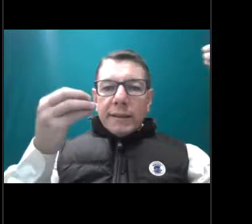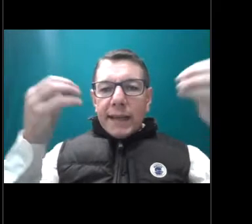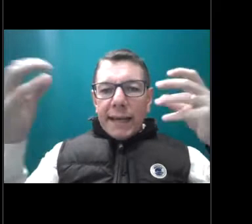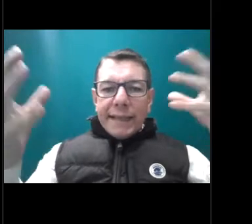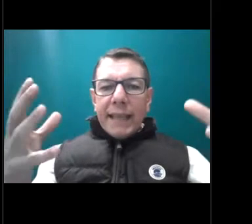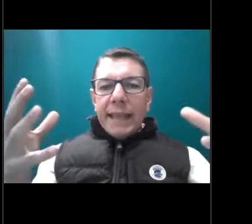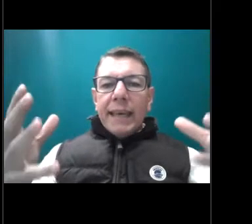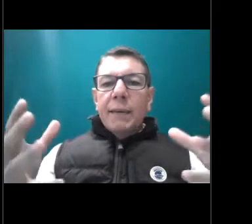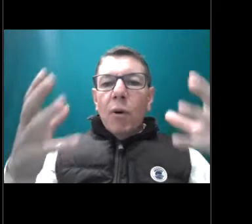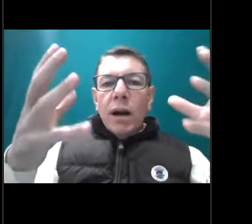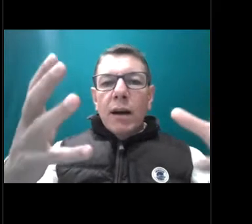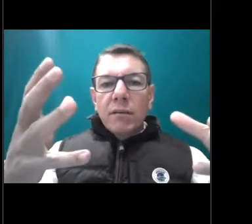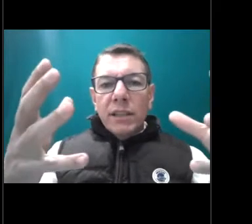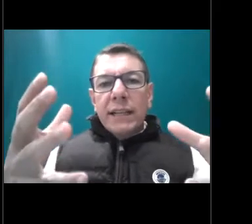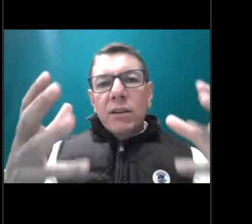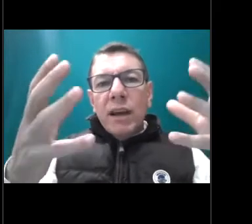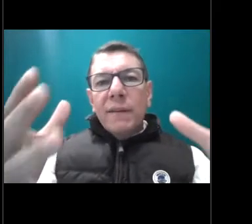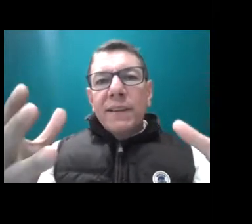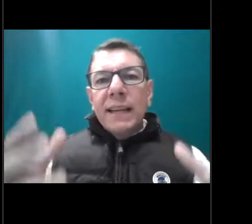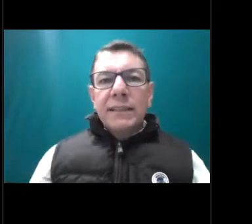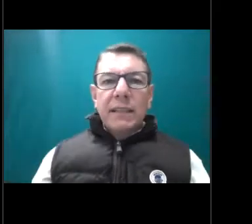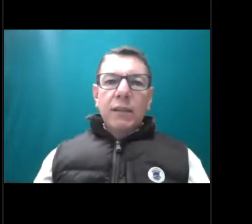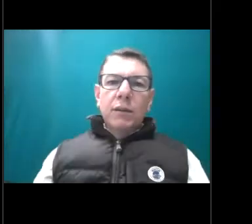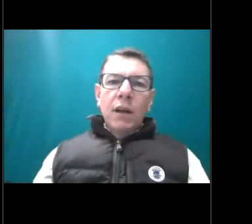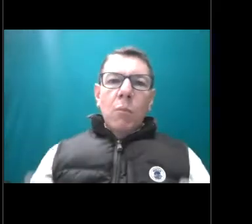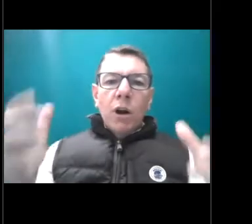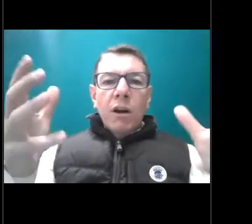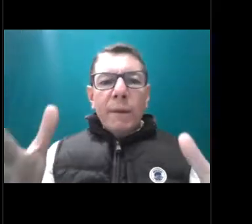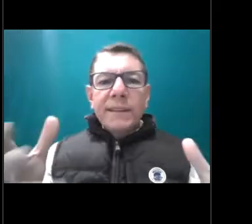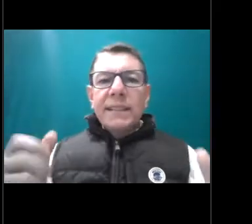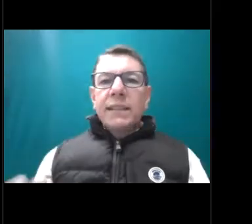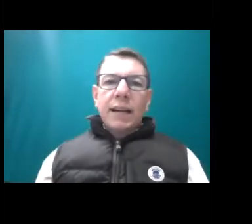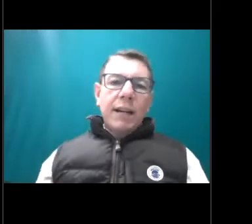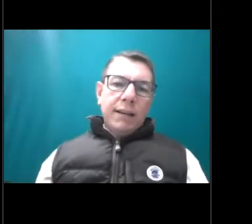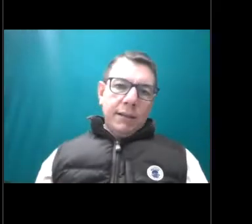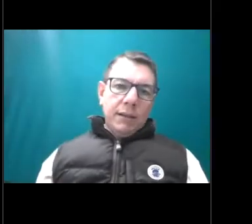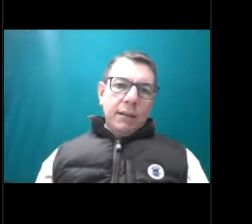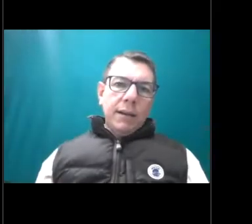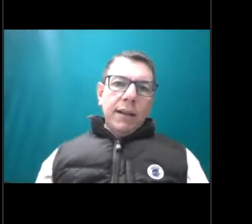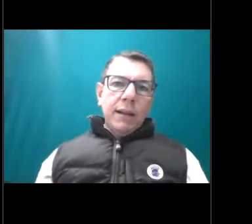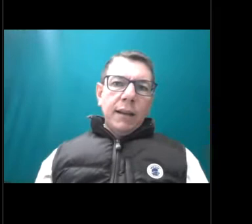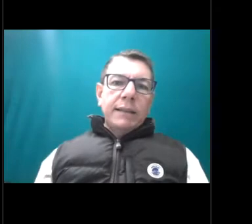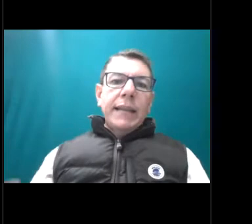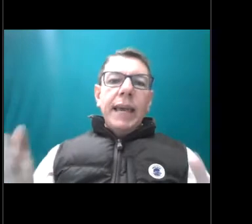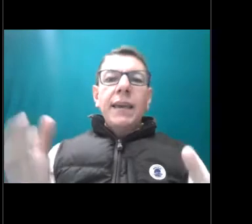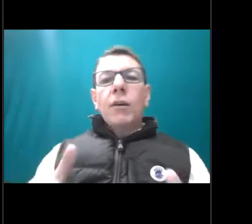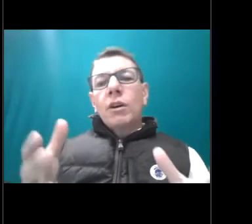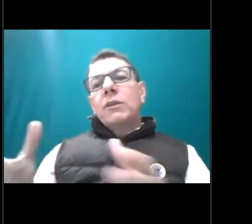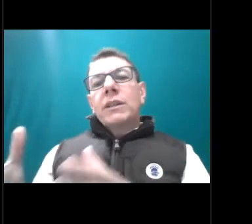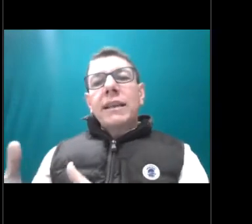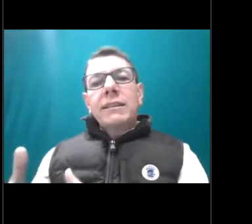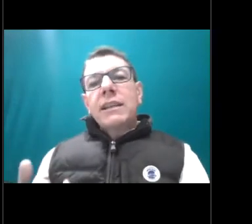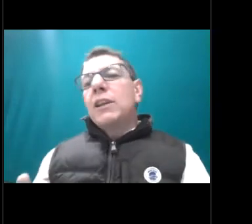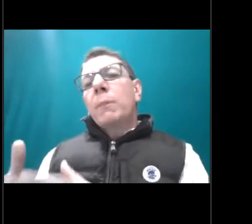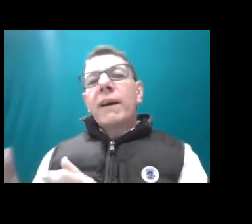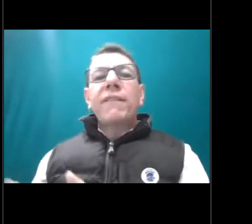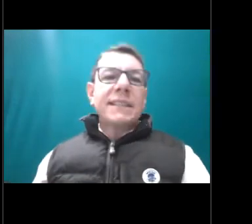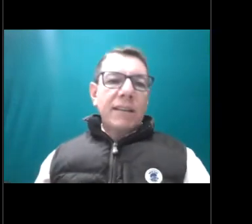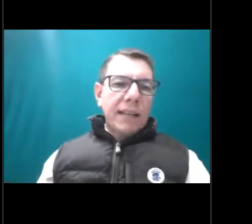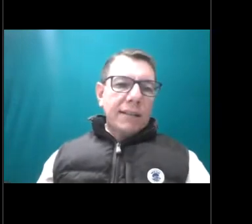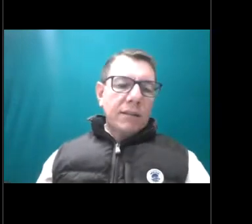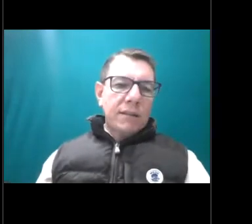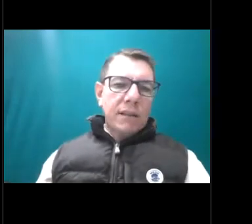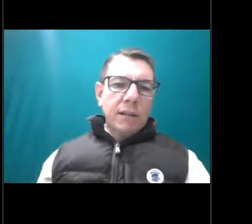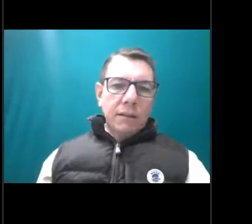vamos começar a entender que mourão, gente, não é para vedacilo, mourão é para fazer cerca, né? Tem hoje utensílio